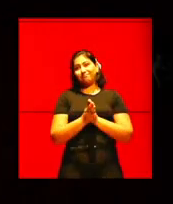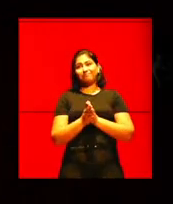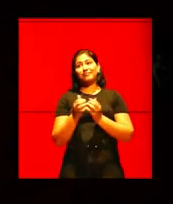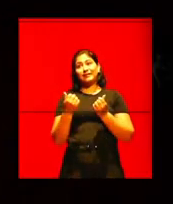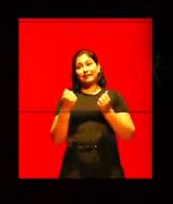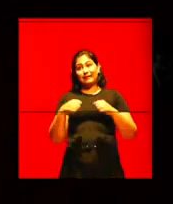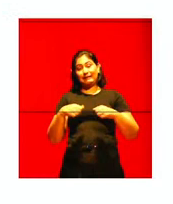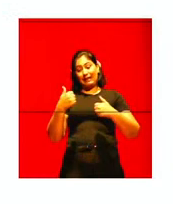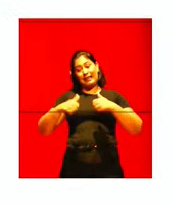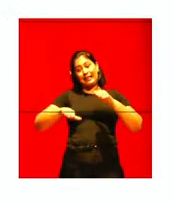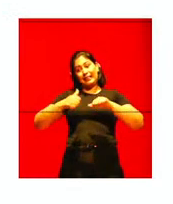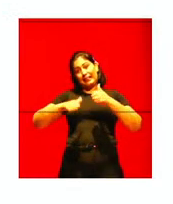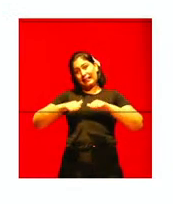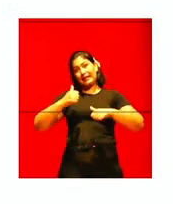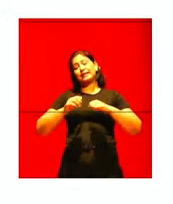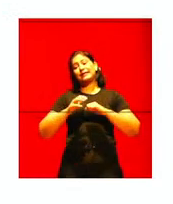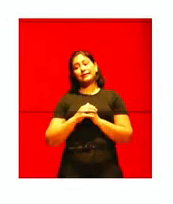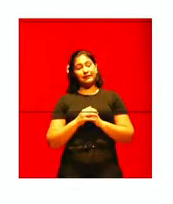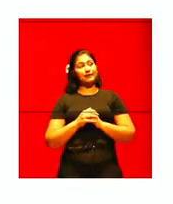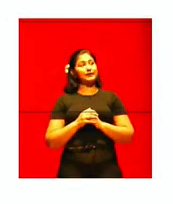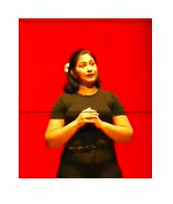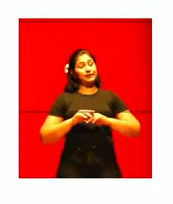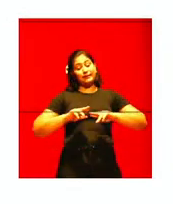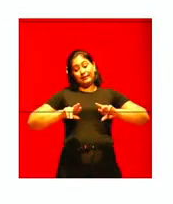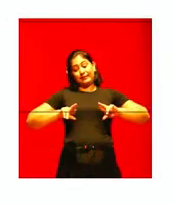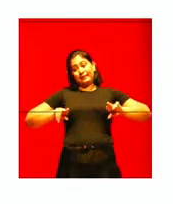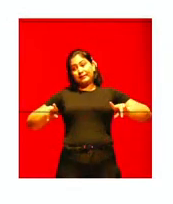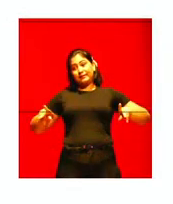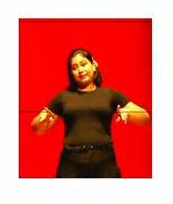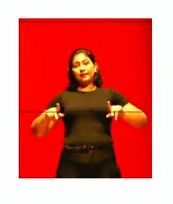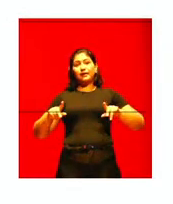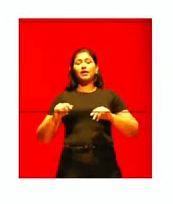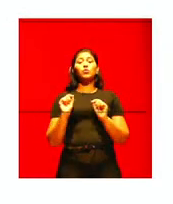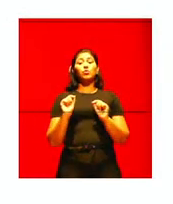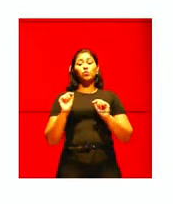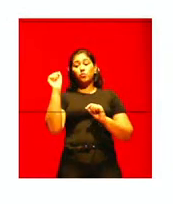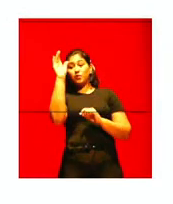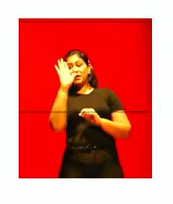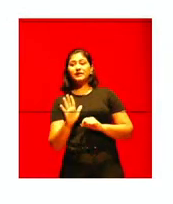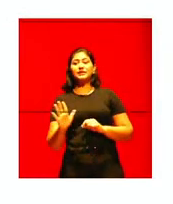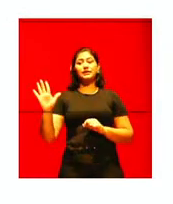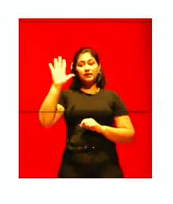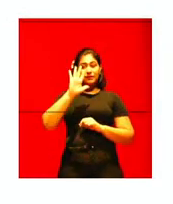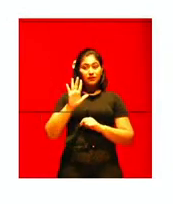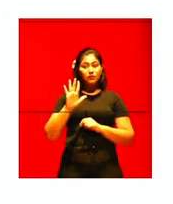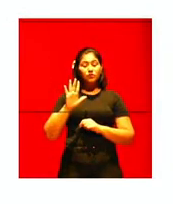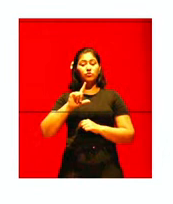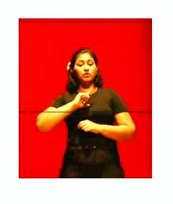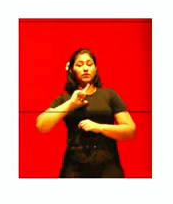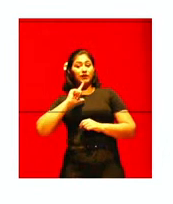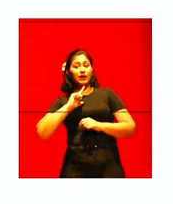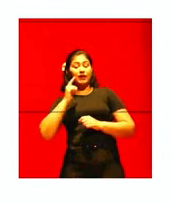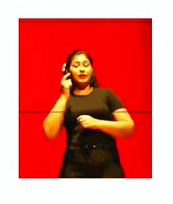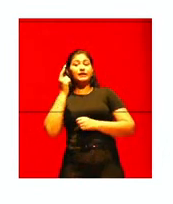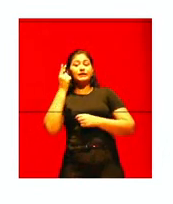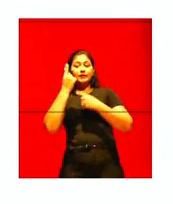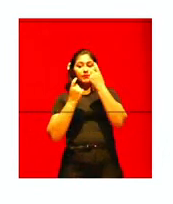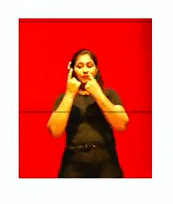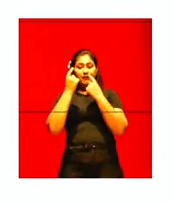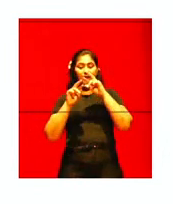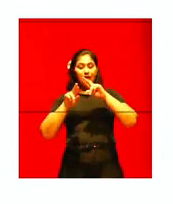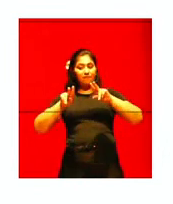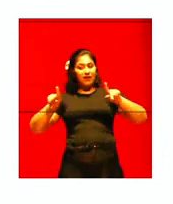aí. As dimensões continentais do Brasil são objeto de reflexões expressas em diferentes